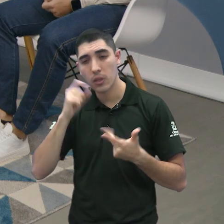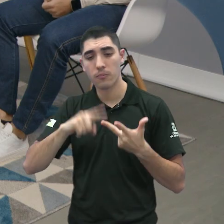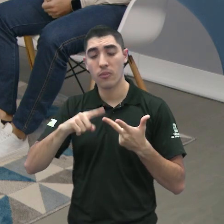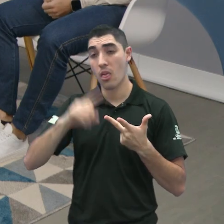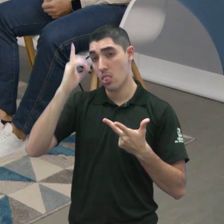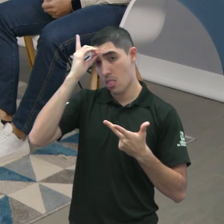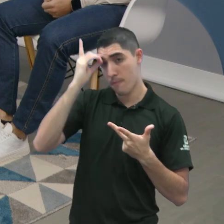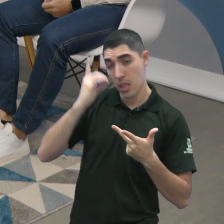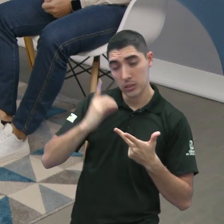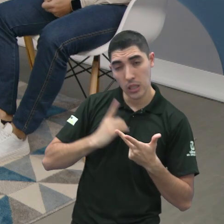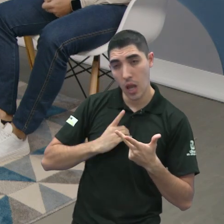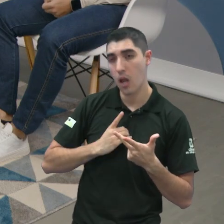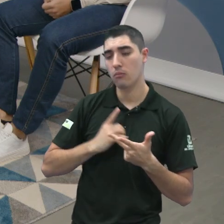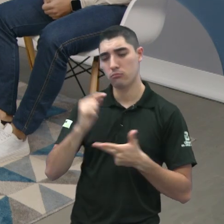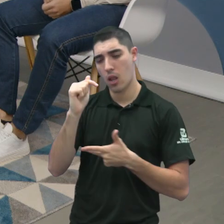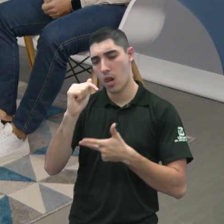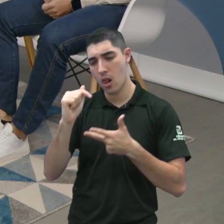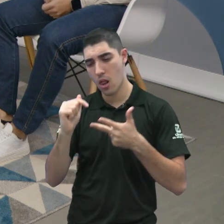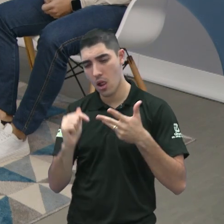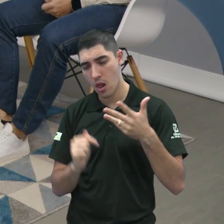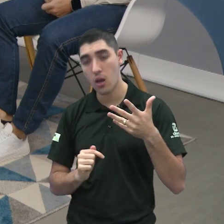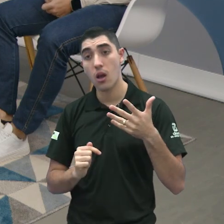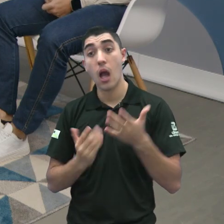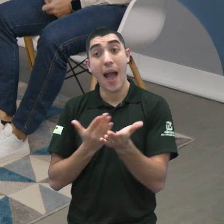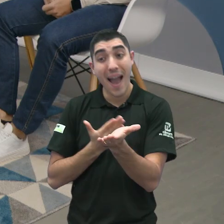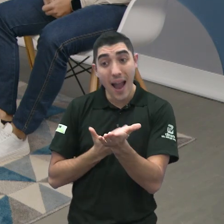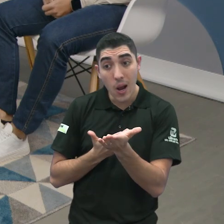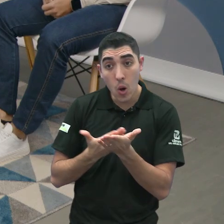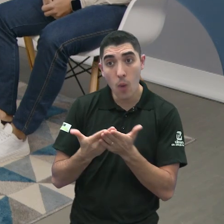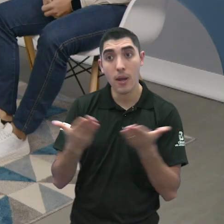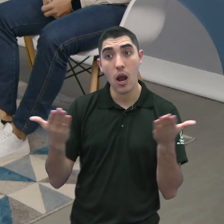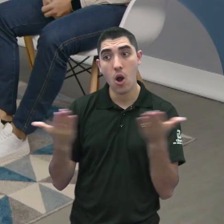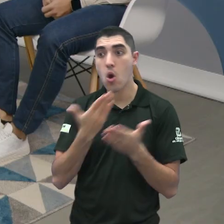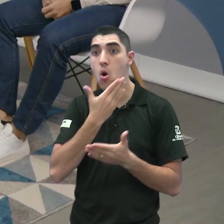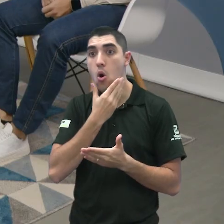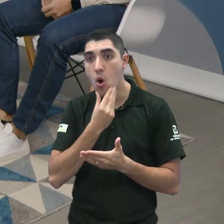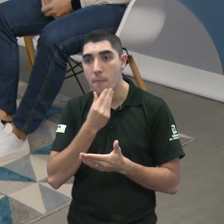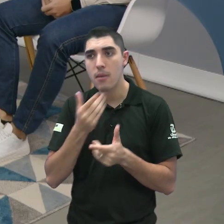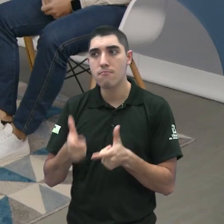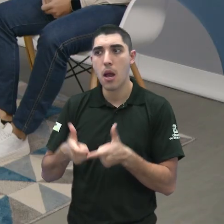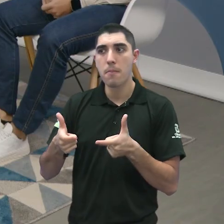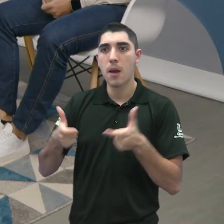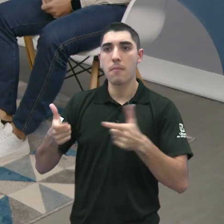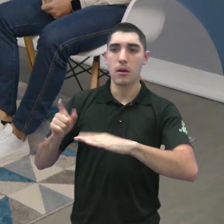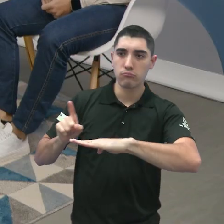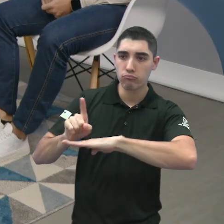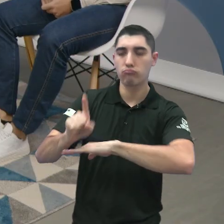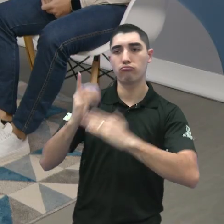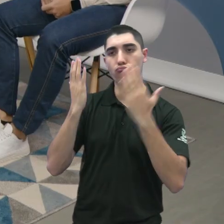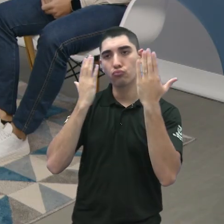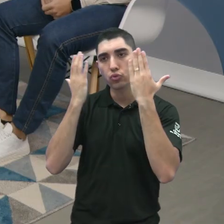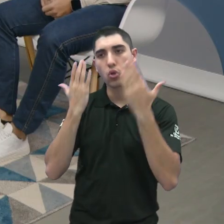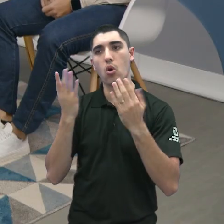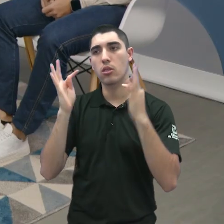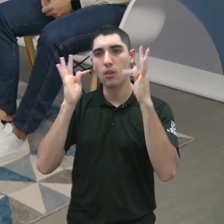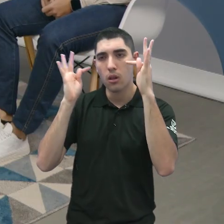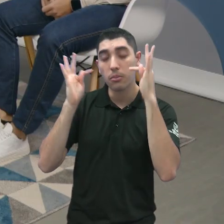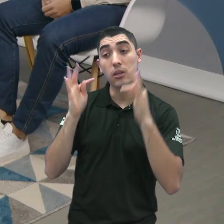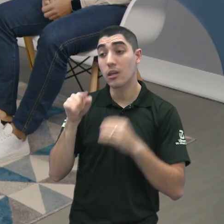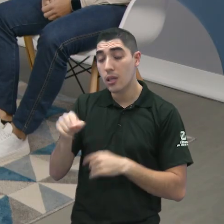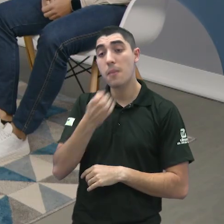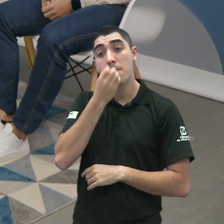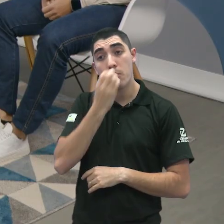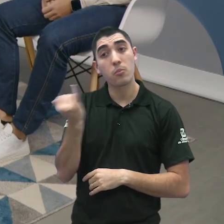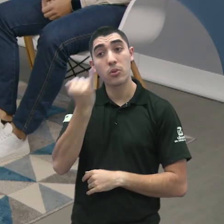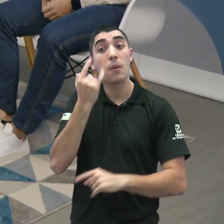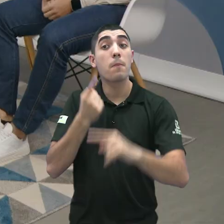muita insônia e muita depressão, e fez com que esse movimento começasse a acontecer de forma mais significativa. E